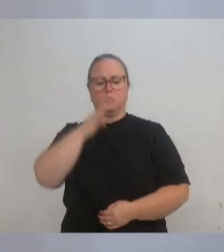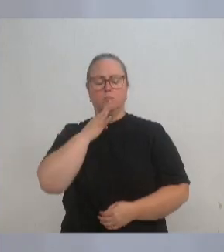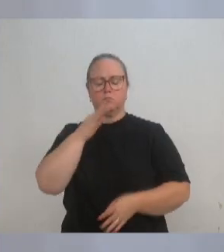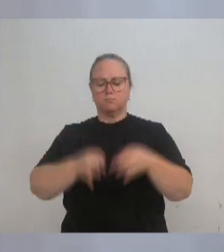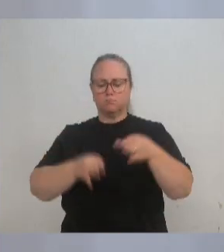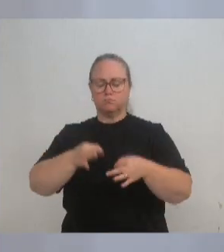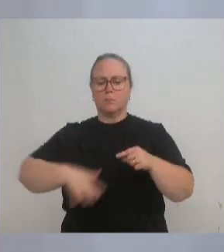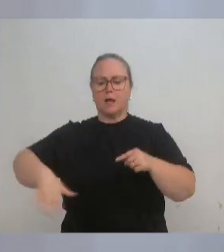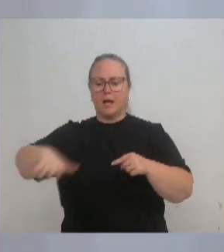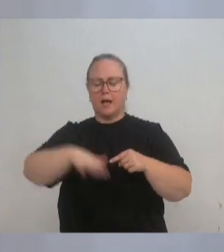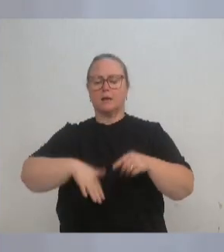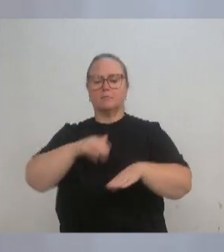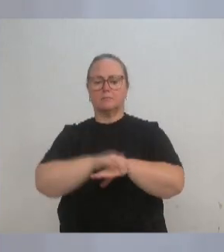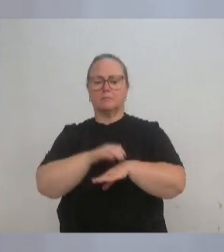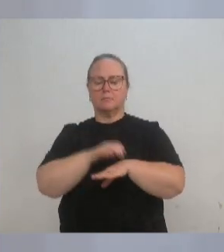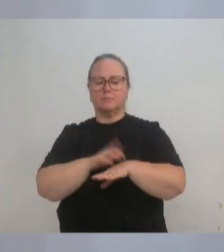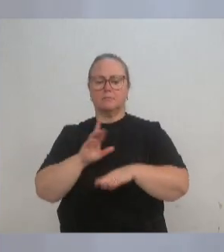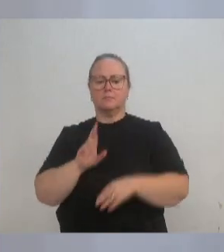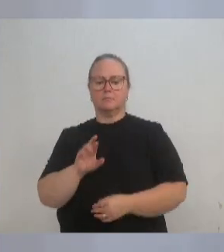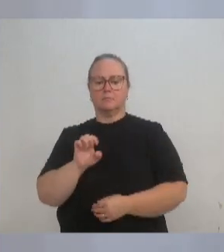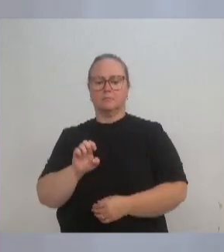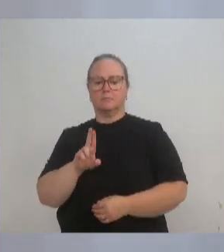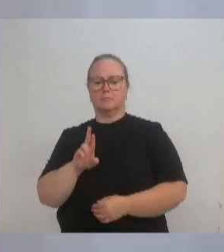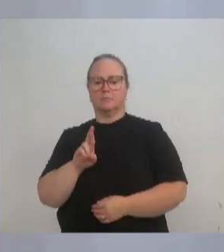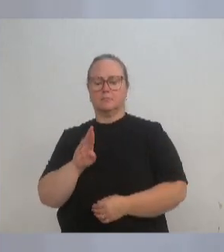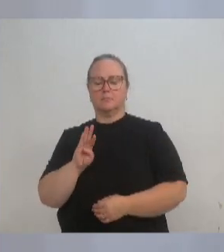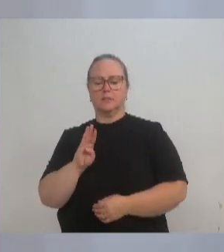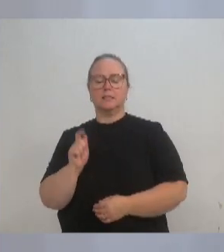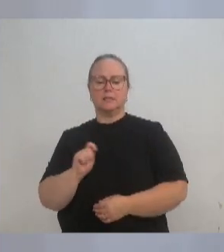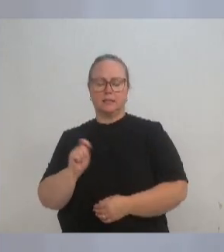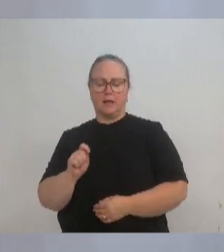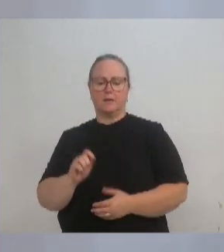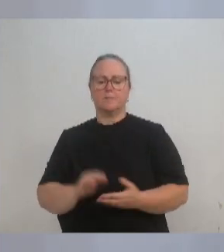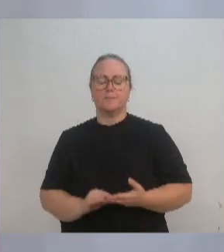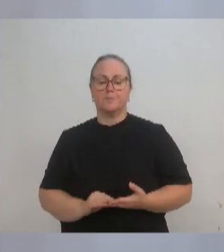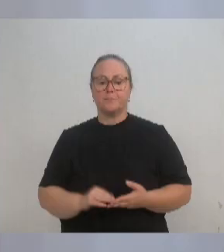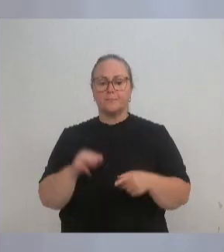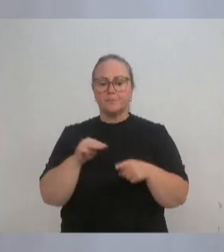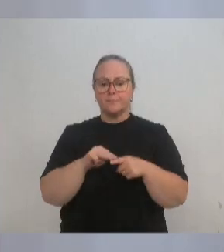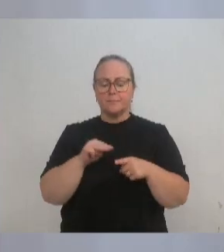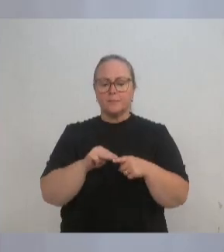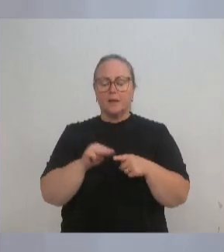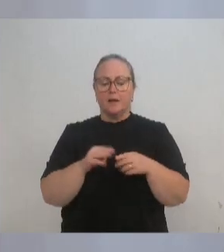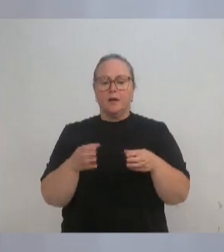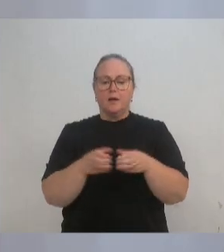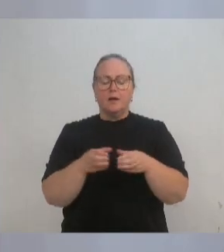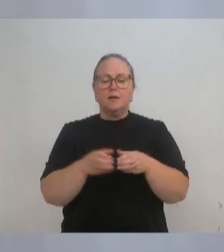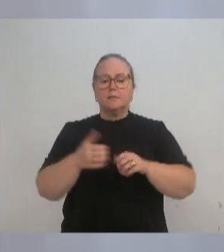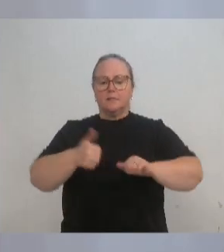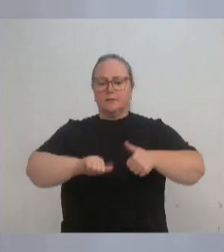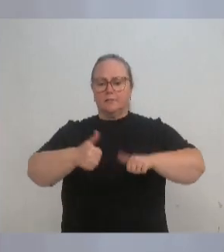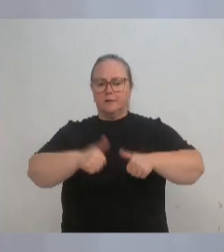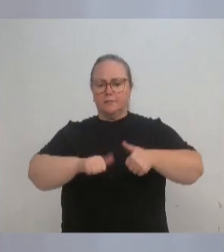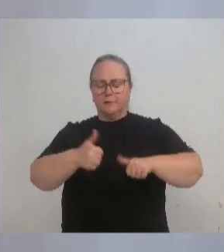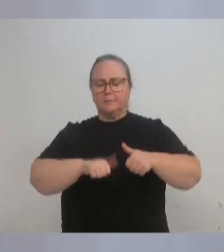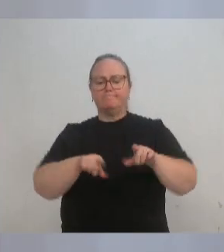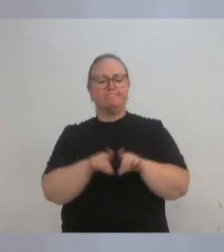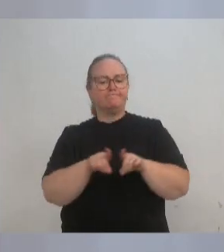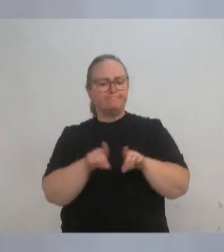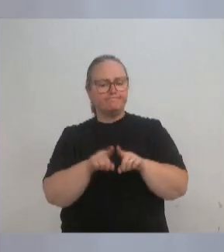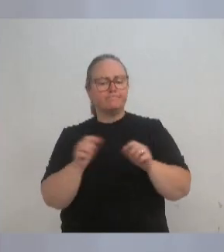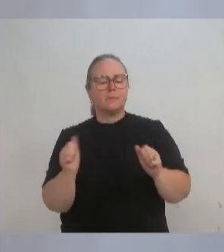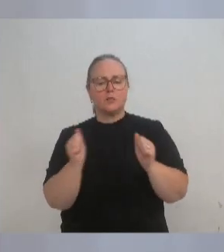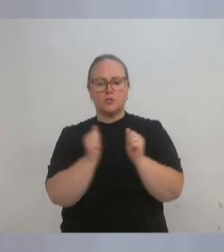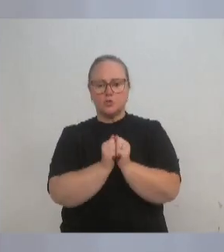estar aplicando o sistema de REURB. E o município tem uma equipe para fazer avaliação, tem uma equipe para